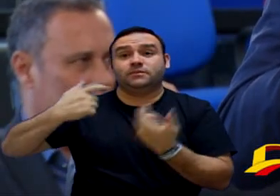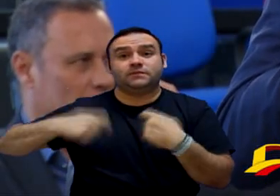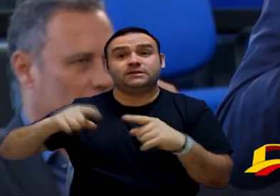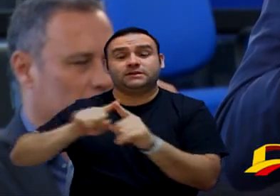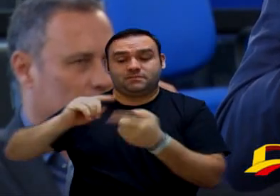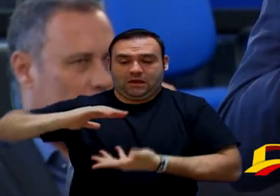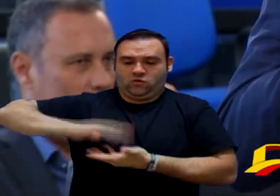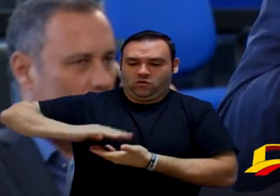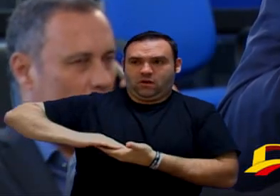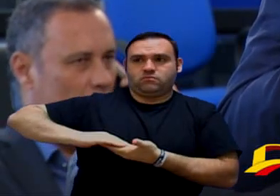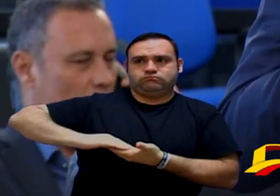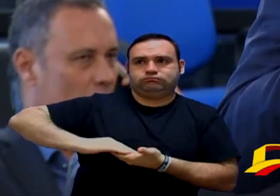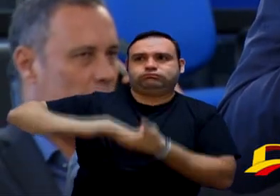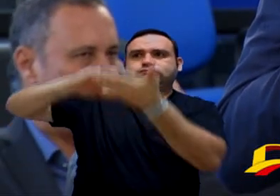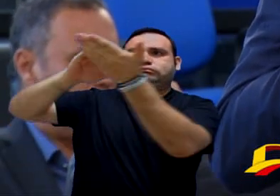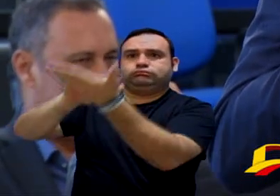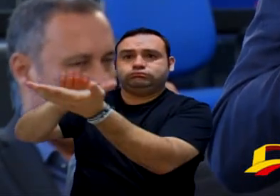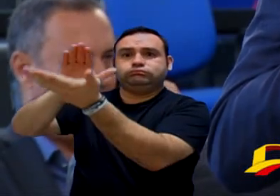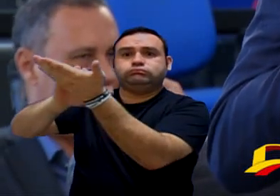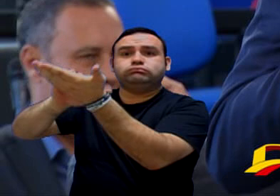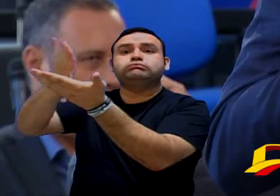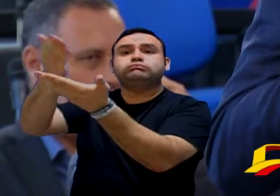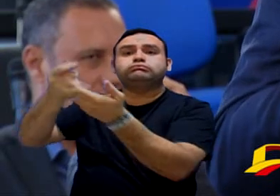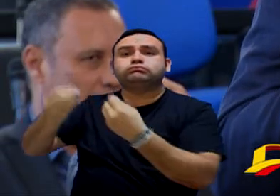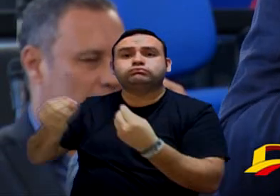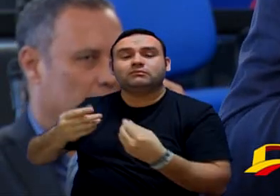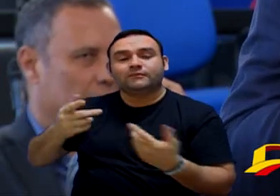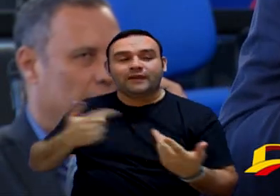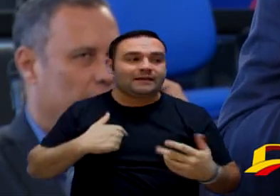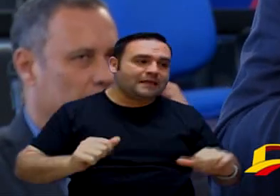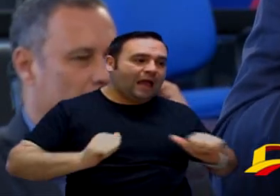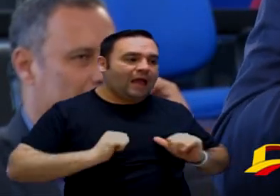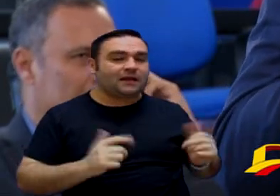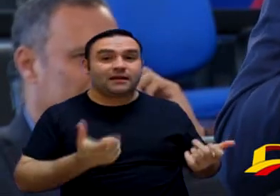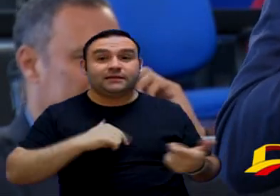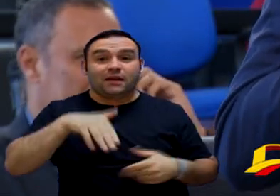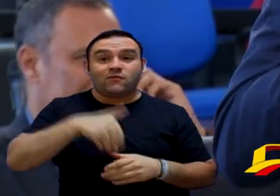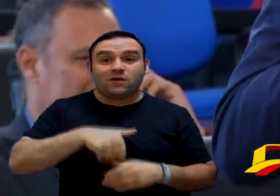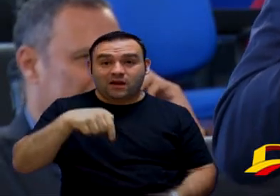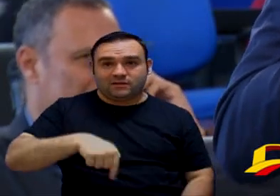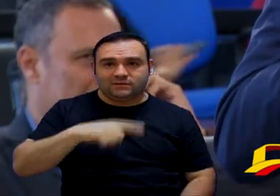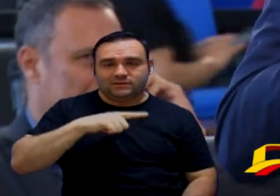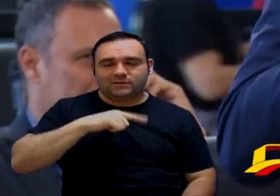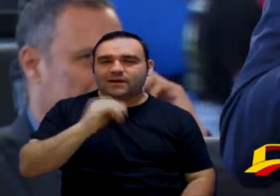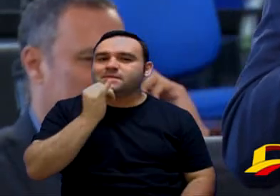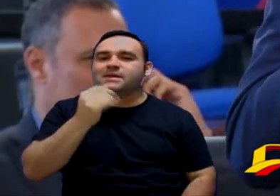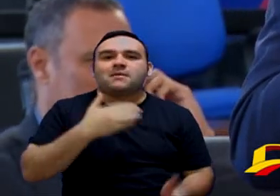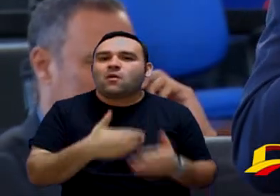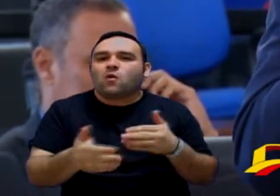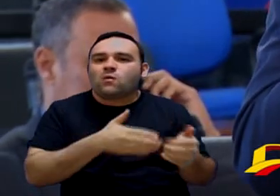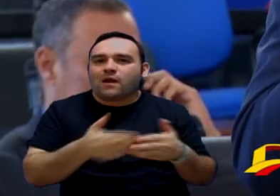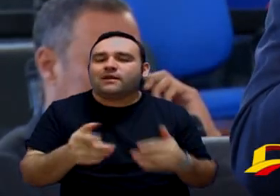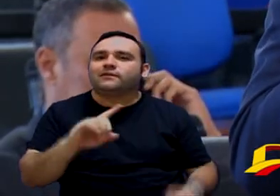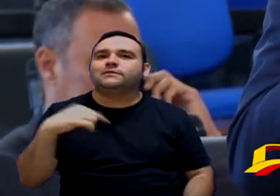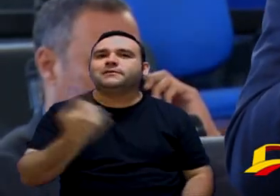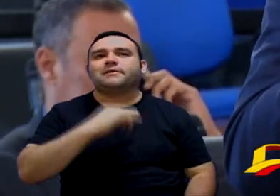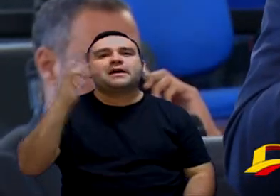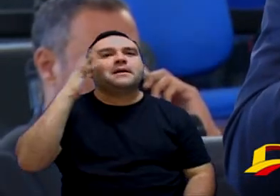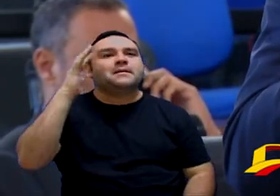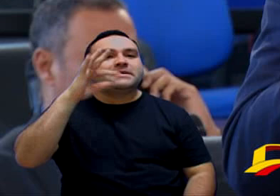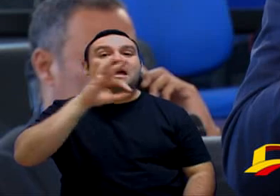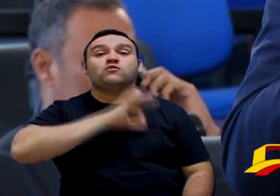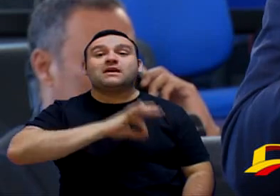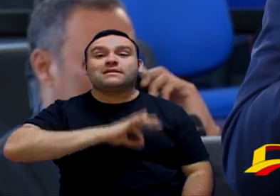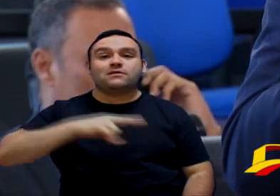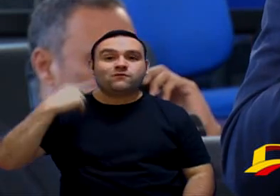cobranças e quando nós passa eles dão pulo aí falam quando tem uma votação aqui de qualquer coisa nós estamos pensando no